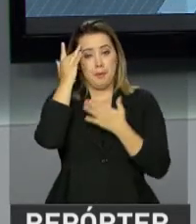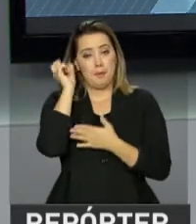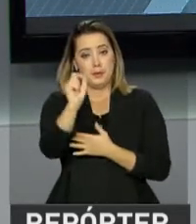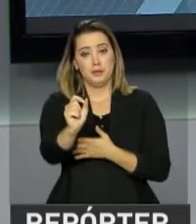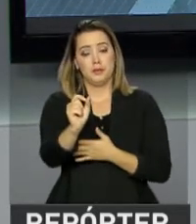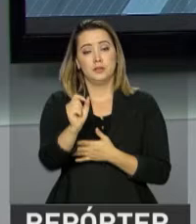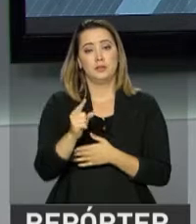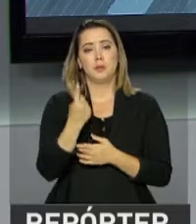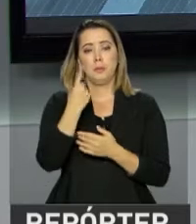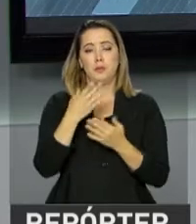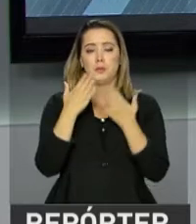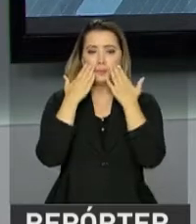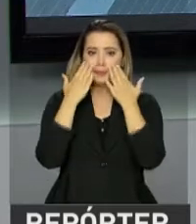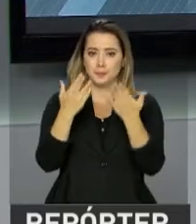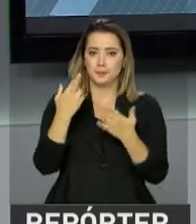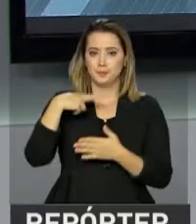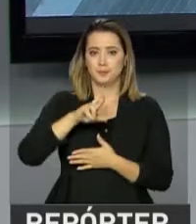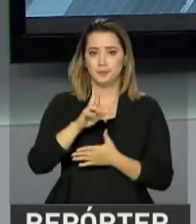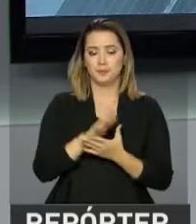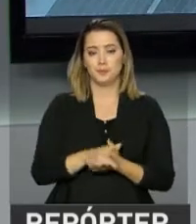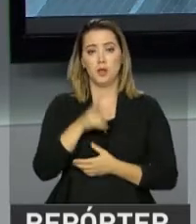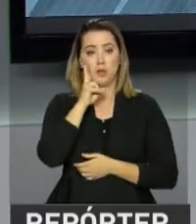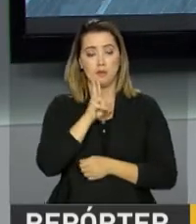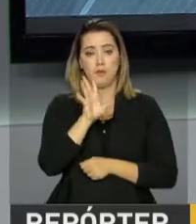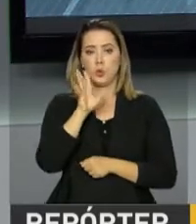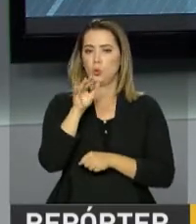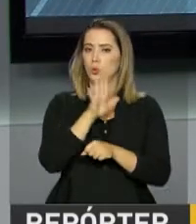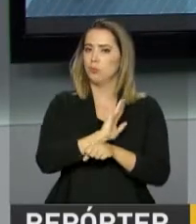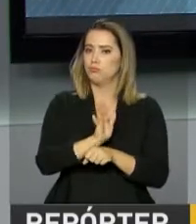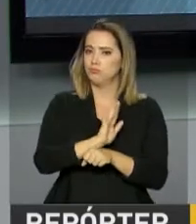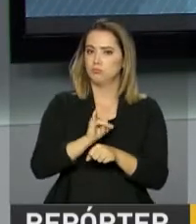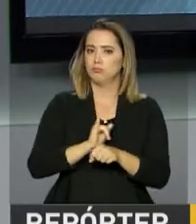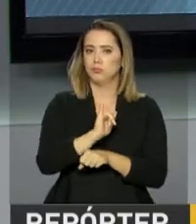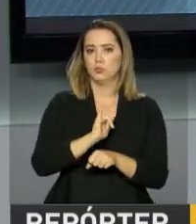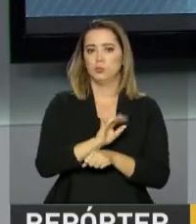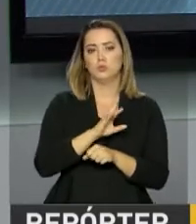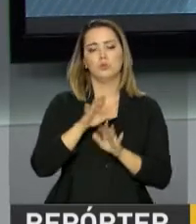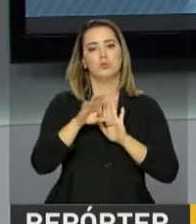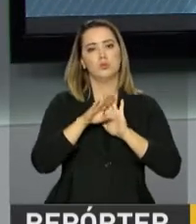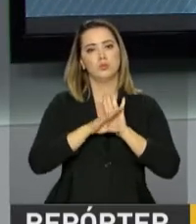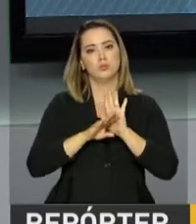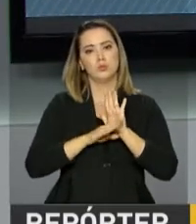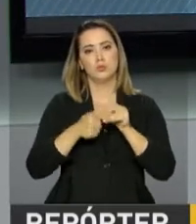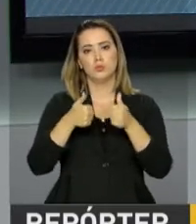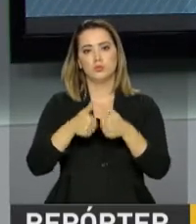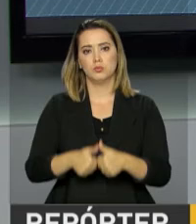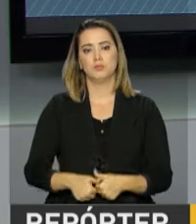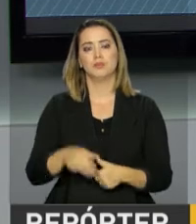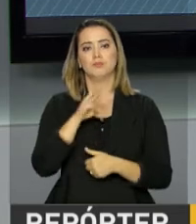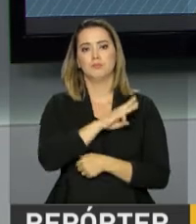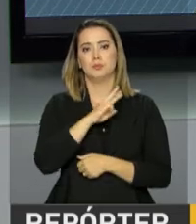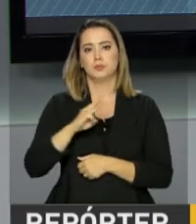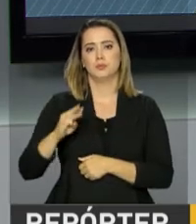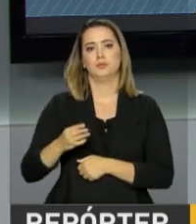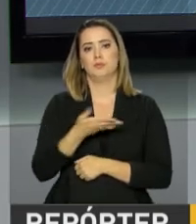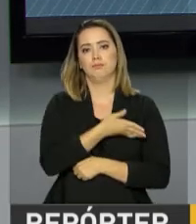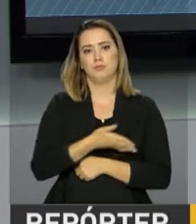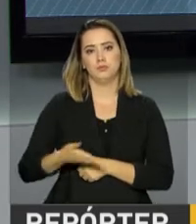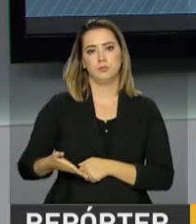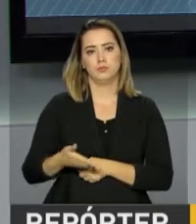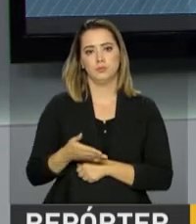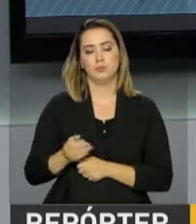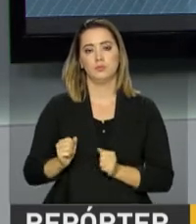primeira edição do repórter nbr você pode rever as nossas reportagens no youtube e toda a programação está em nossa página na